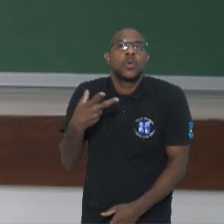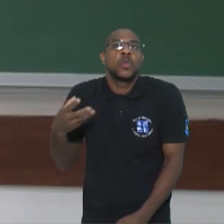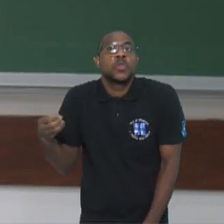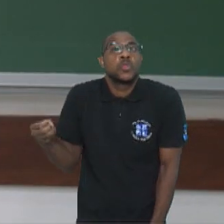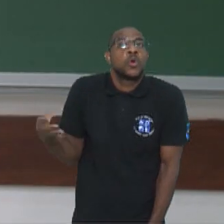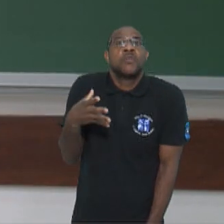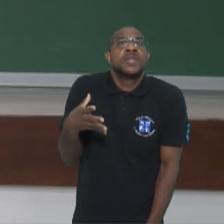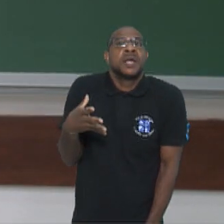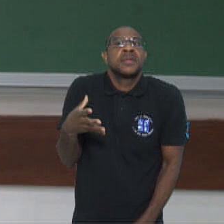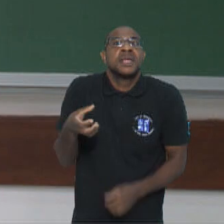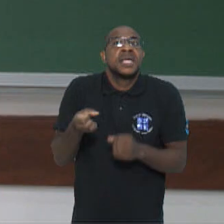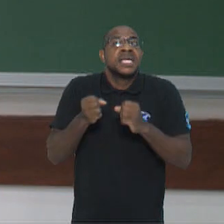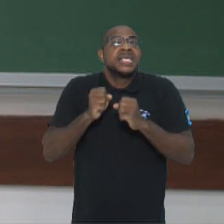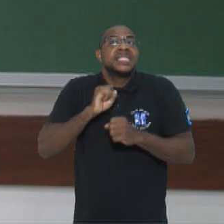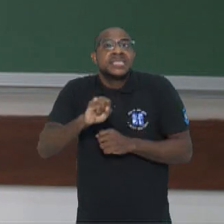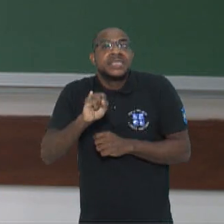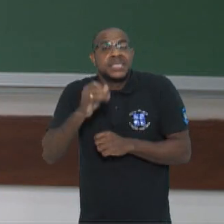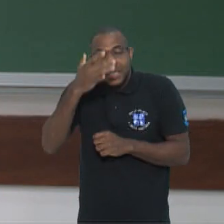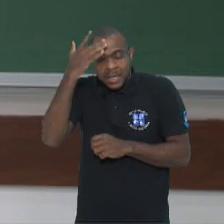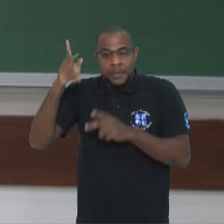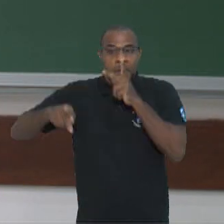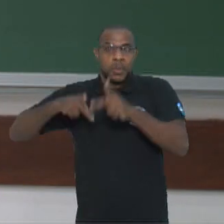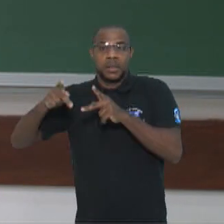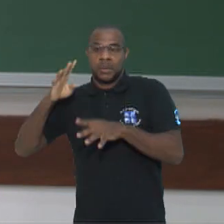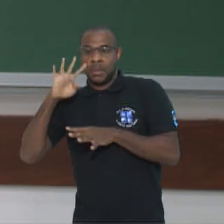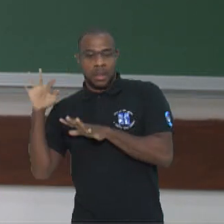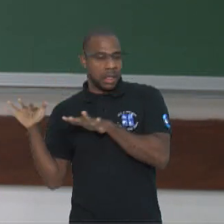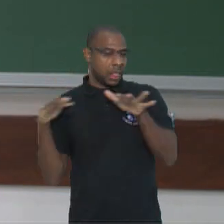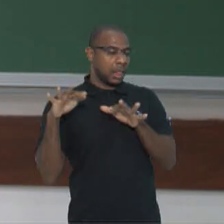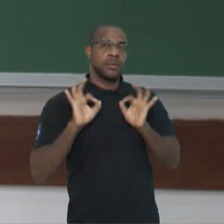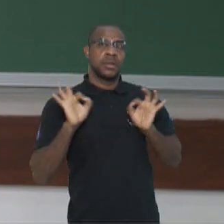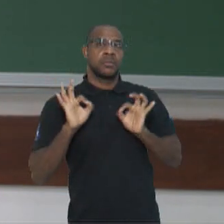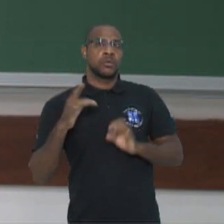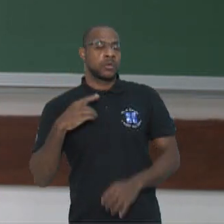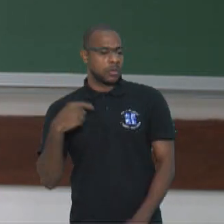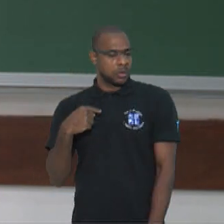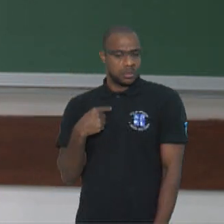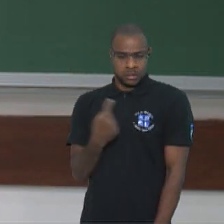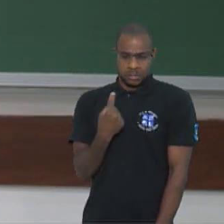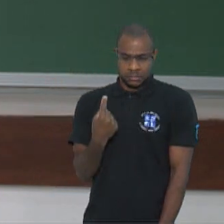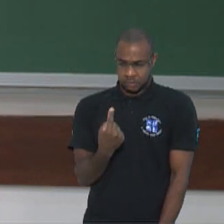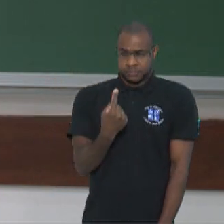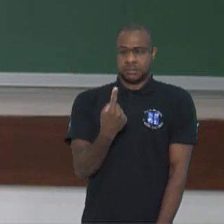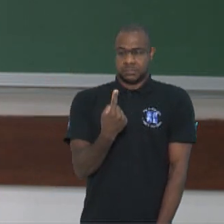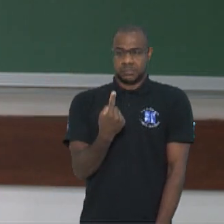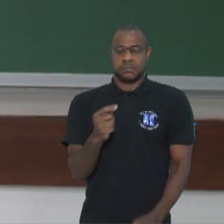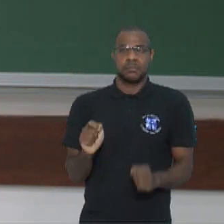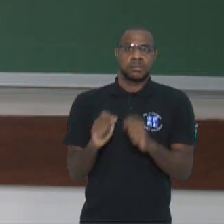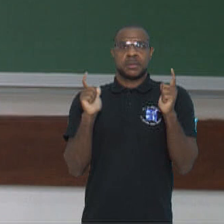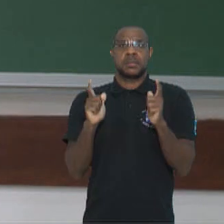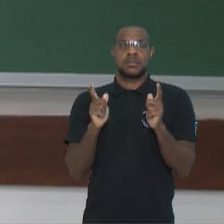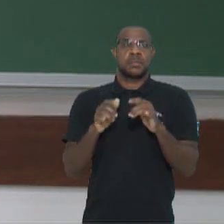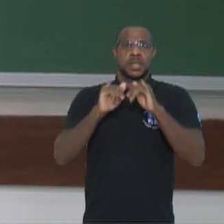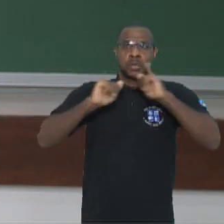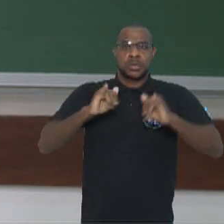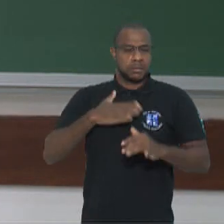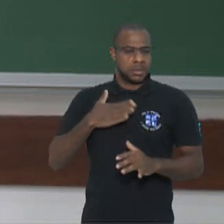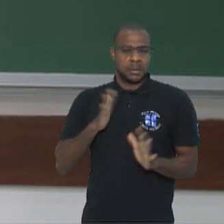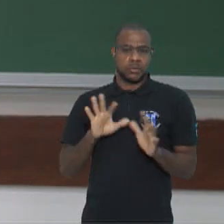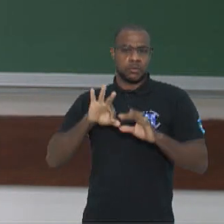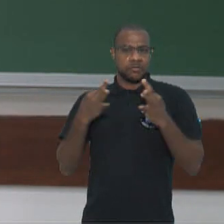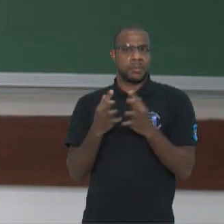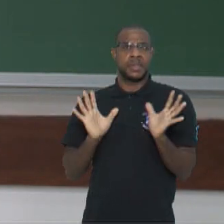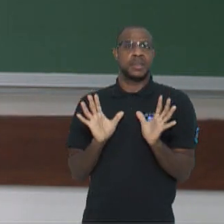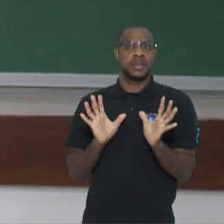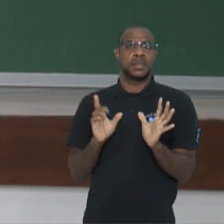ela não atinja a população, né? Ela atinge só você e a sua família, por exemplo. Não é uma notícia para vocês, né?